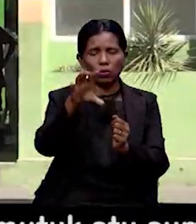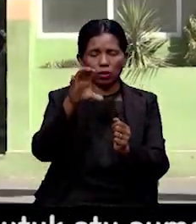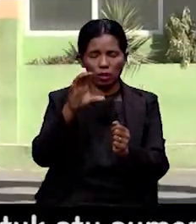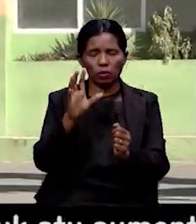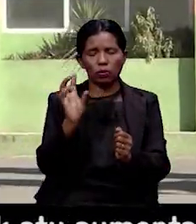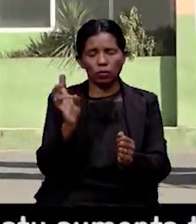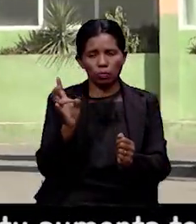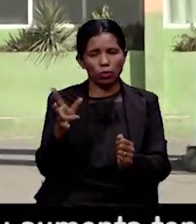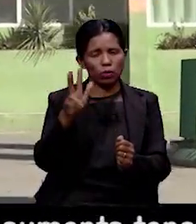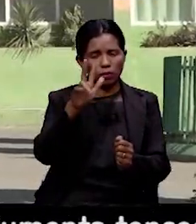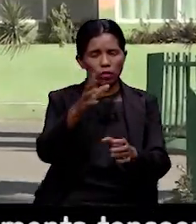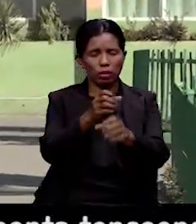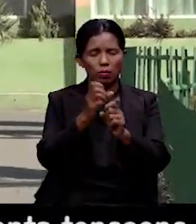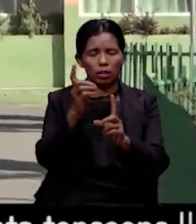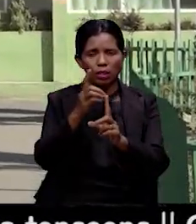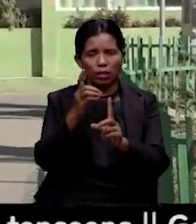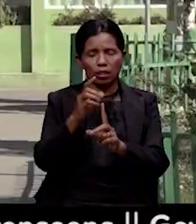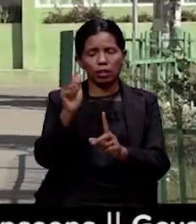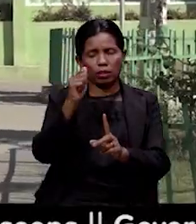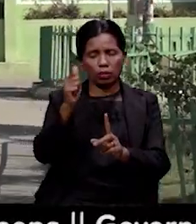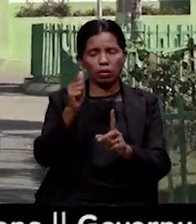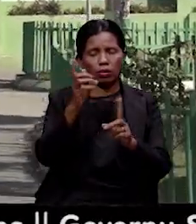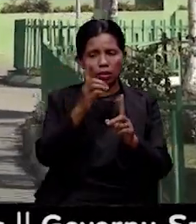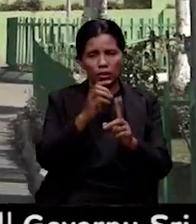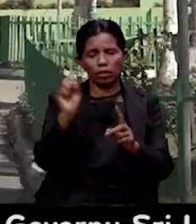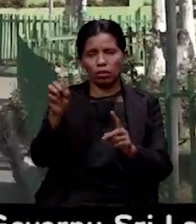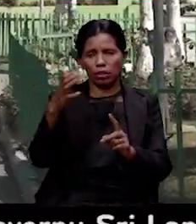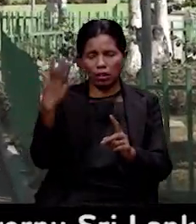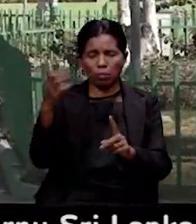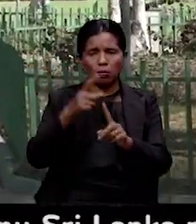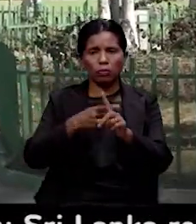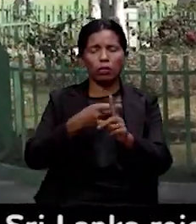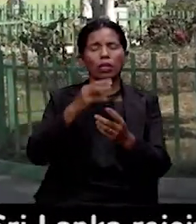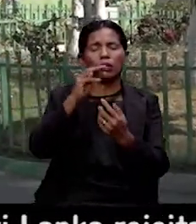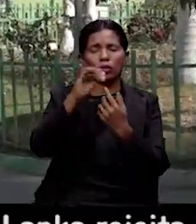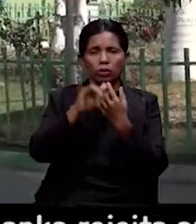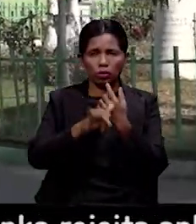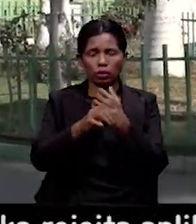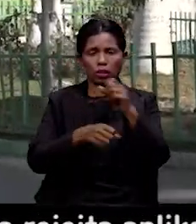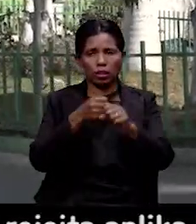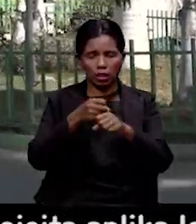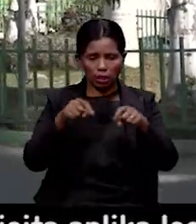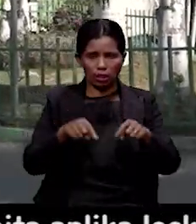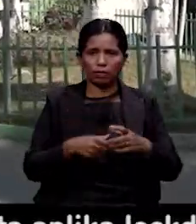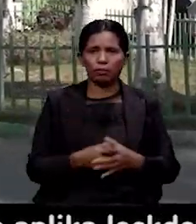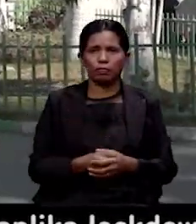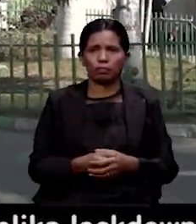ne be simu iha loron sanulu to loron sanusin lima fulan junyu tinenem. Agustin da Costa, Clementino Maia, ZMN.